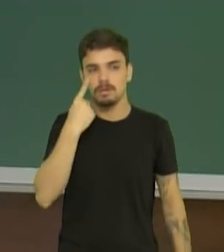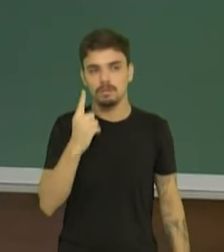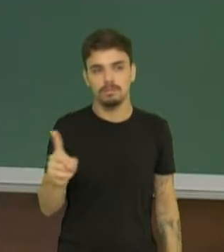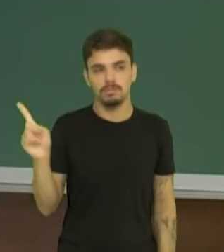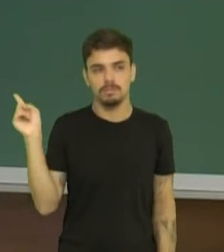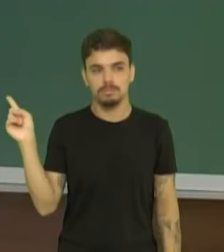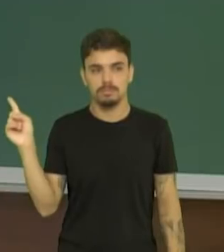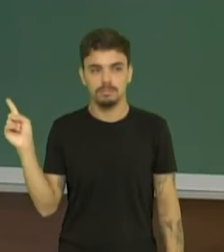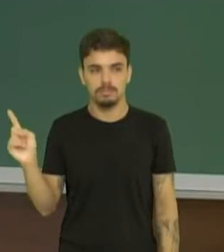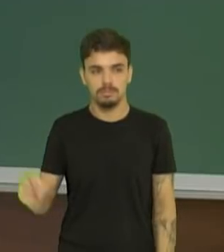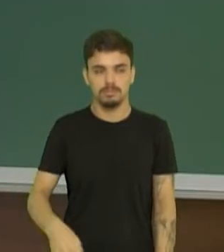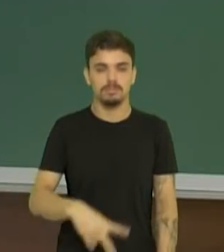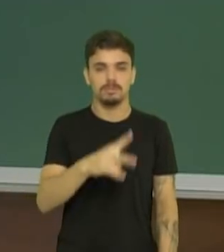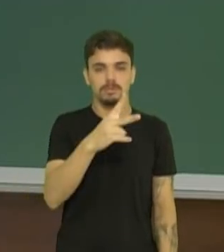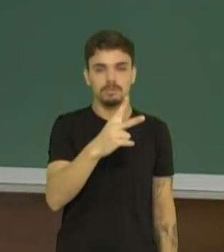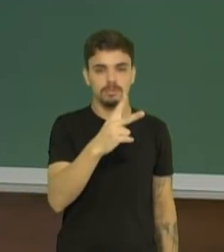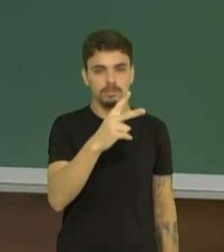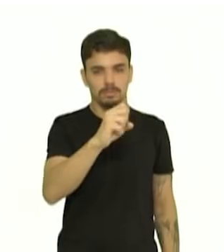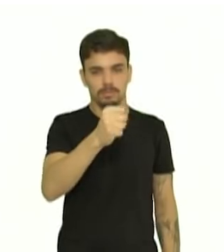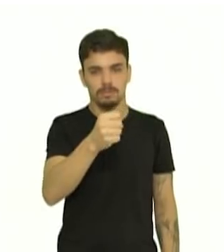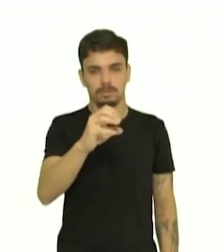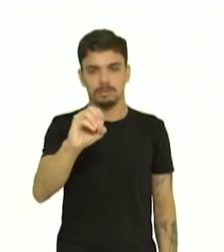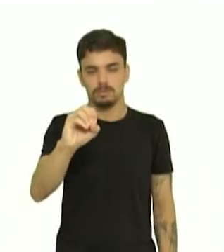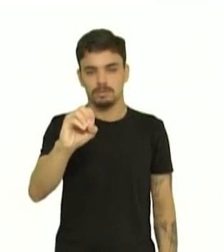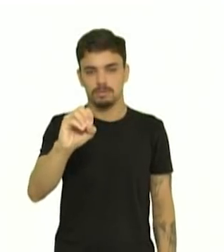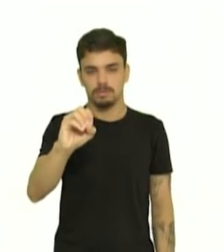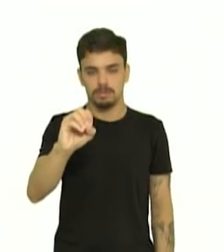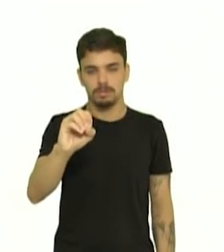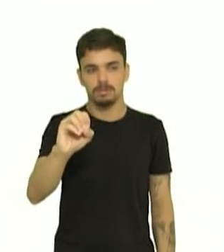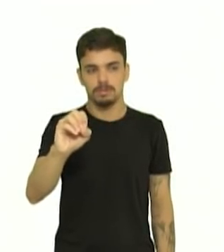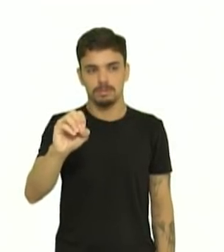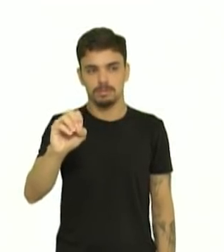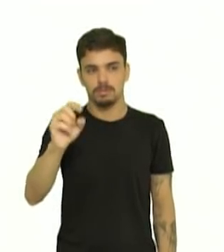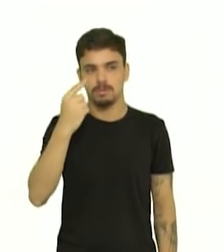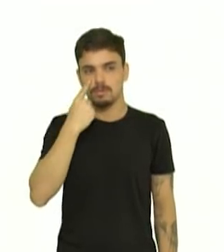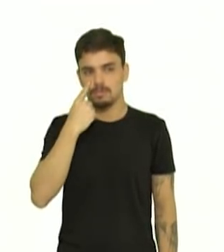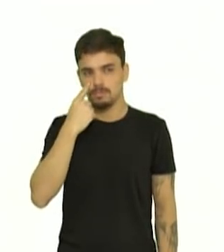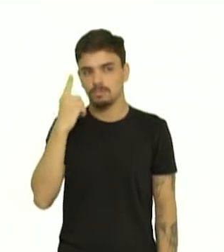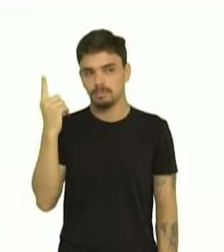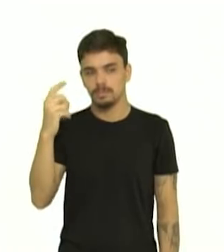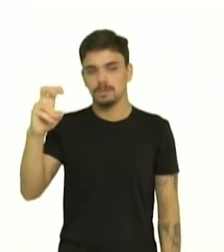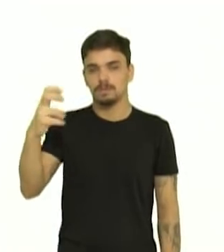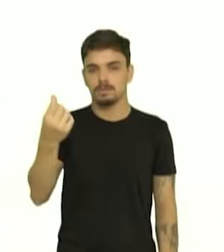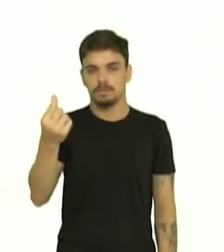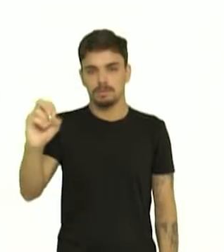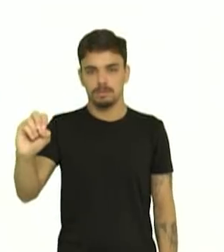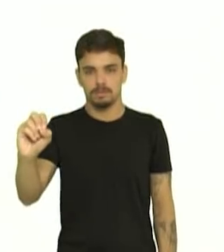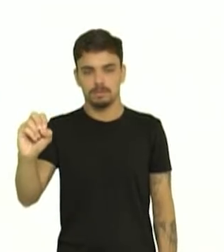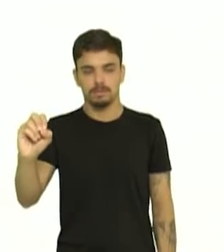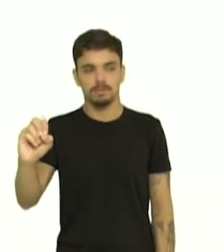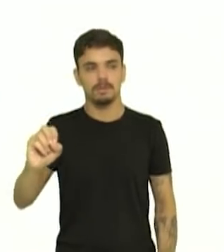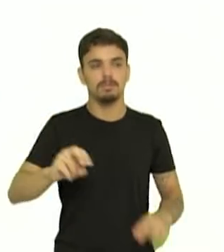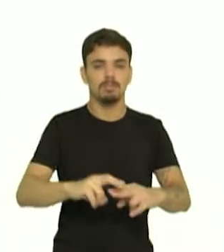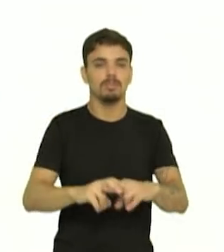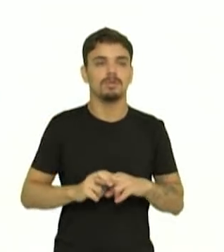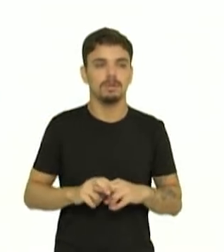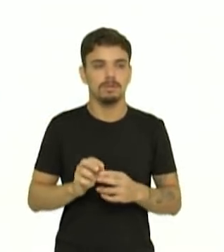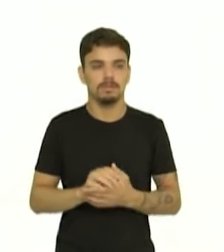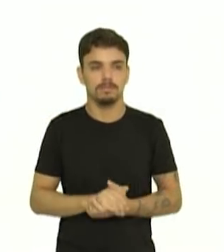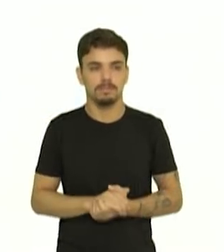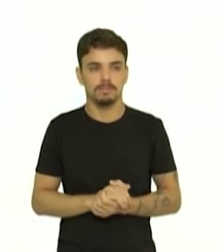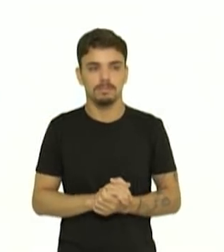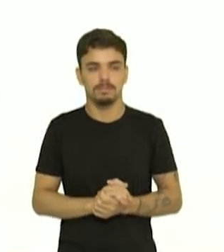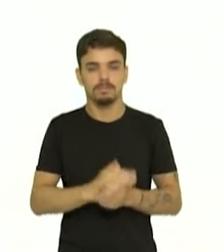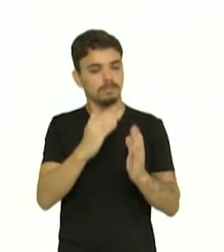também. 280, que era para 1/3, vezes 2, 560. Portanto,